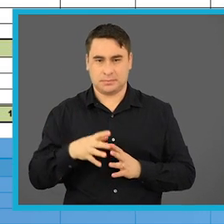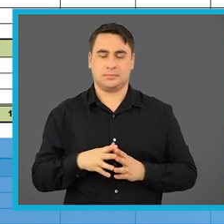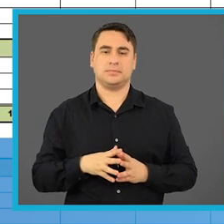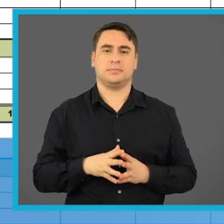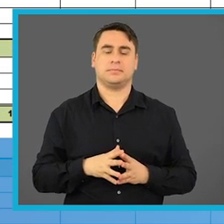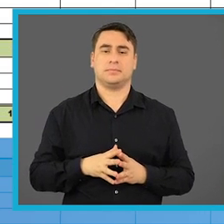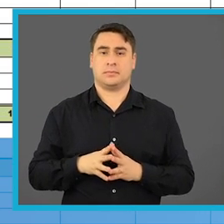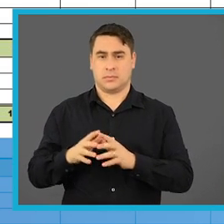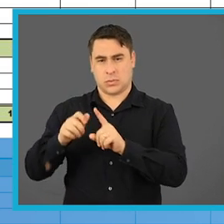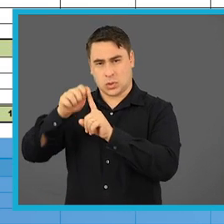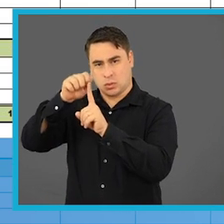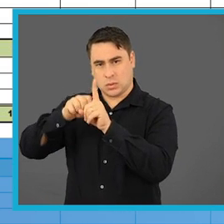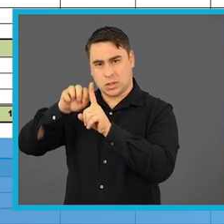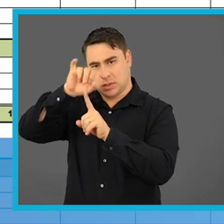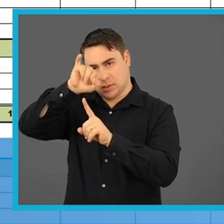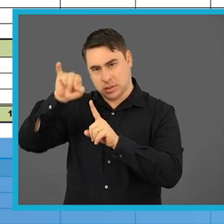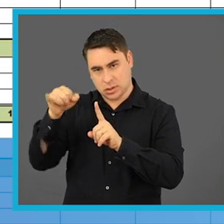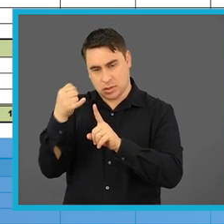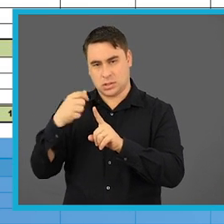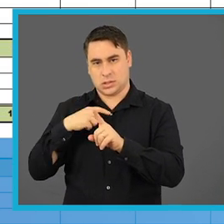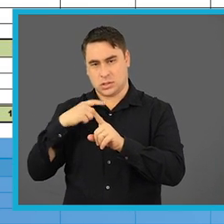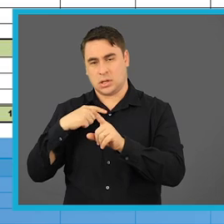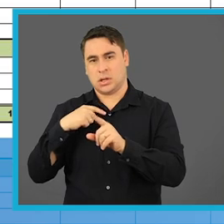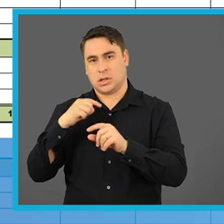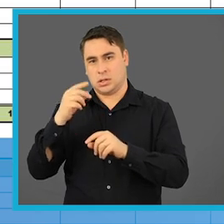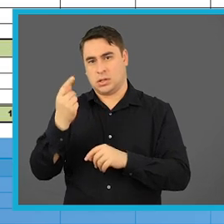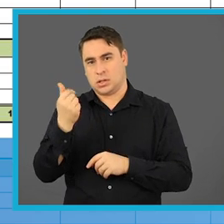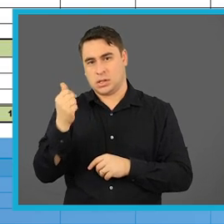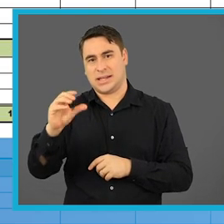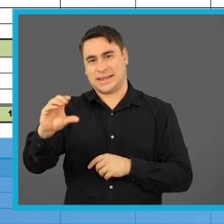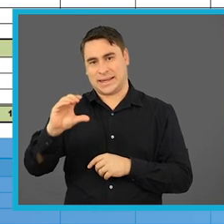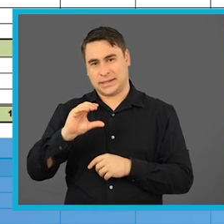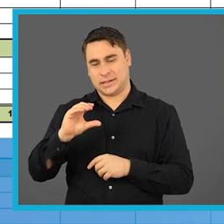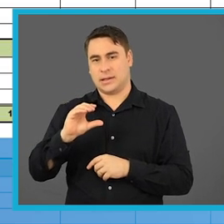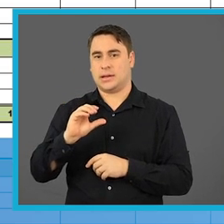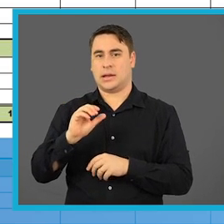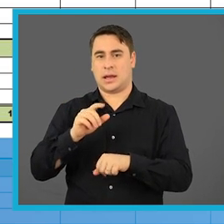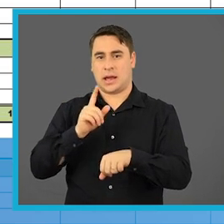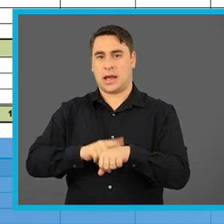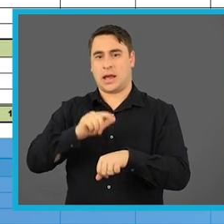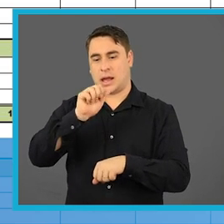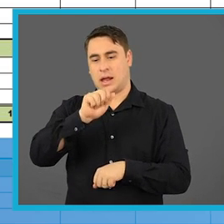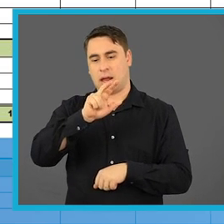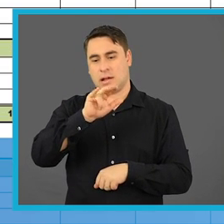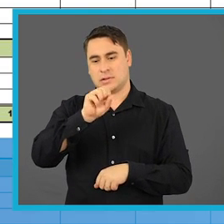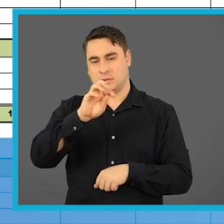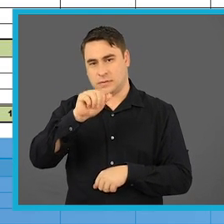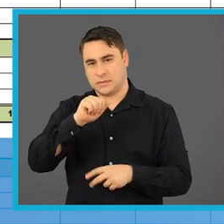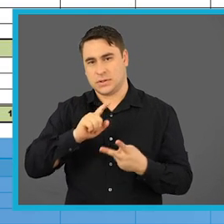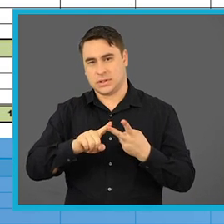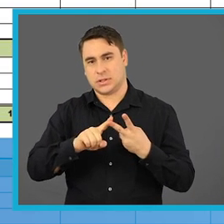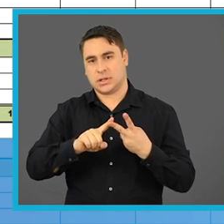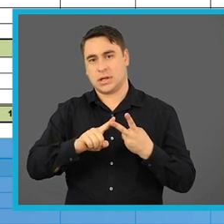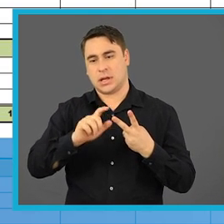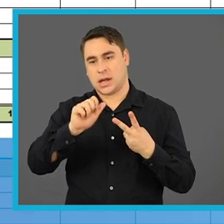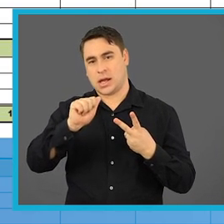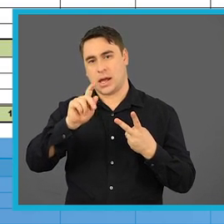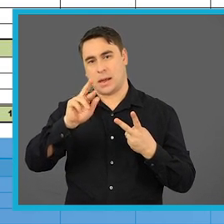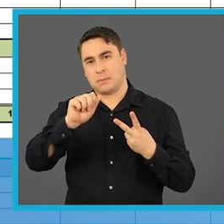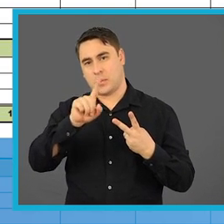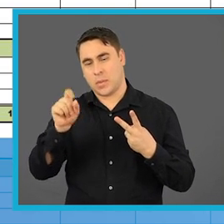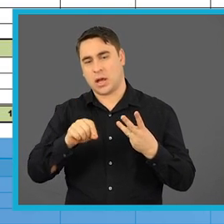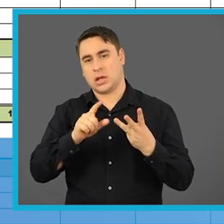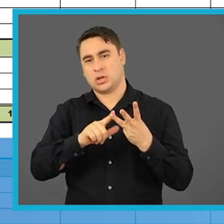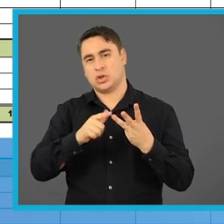planilha. Janeiro, aqui nós temos entradas à vista, a prazo e outras entradas. O que é uma